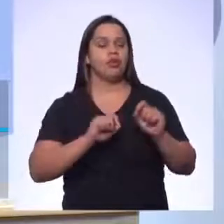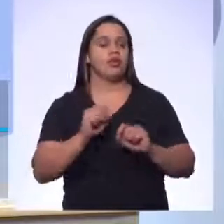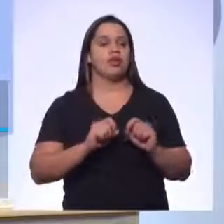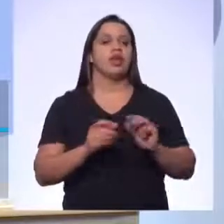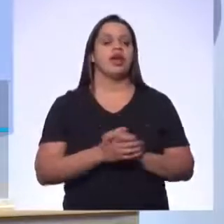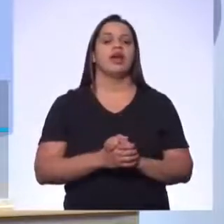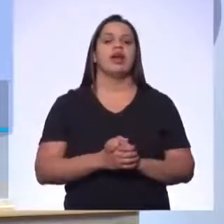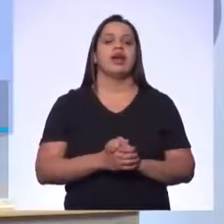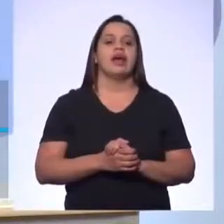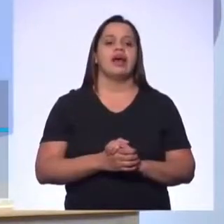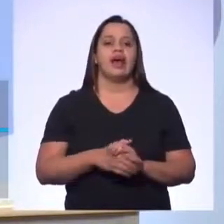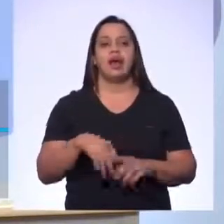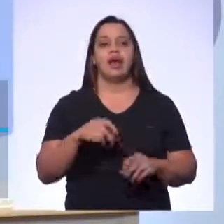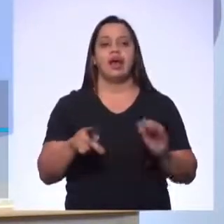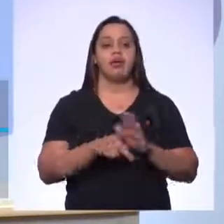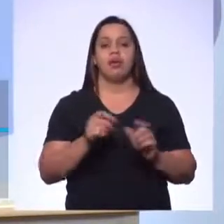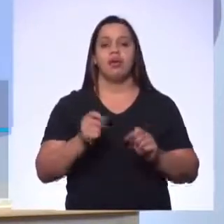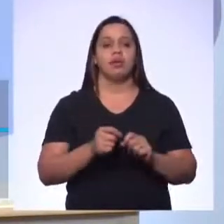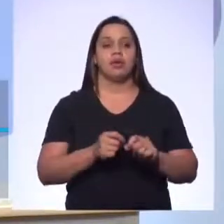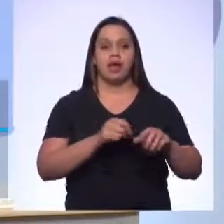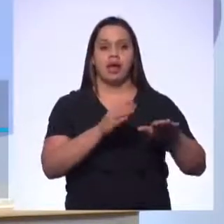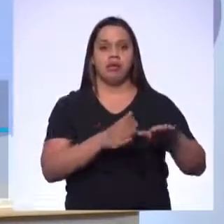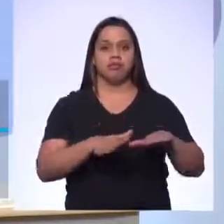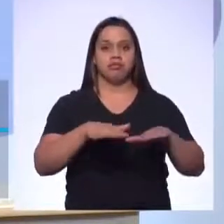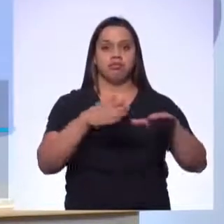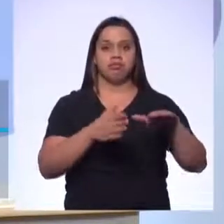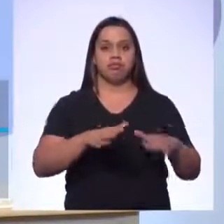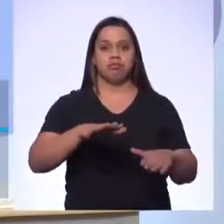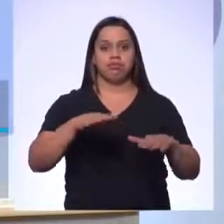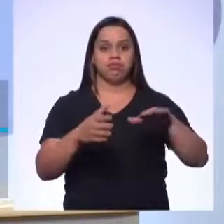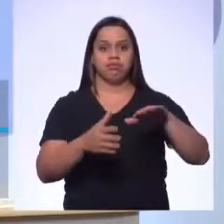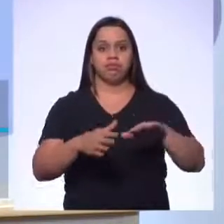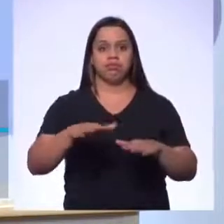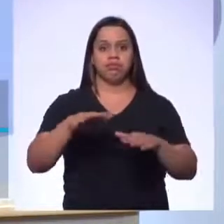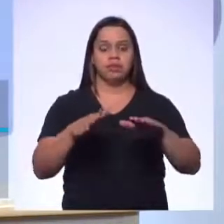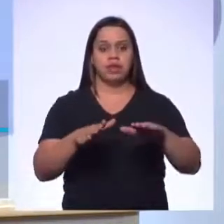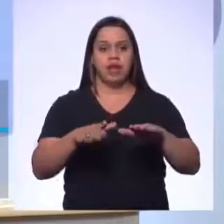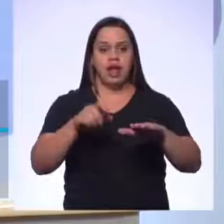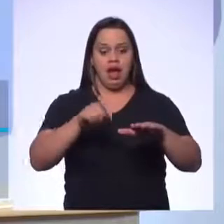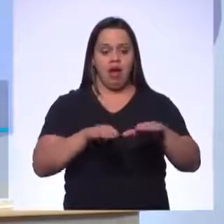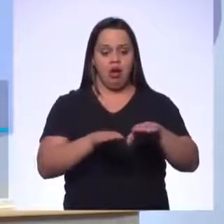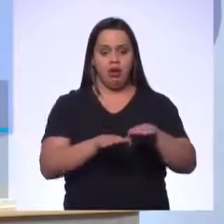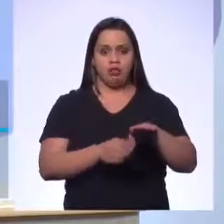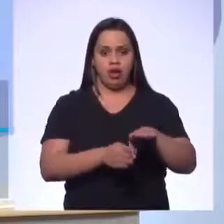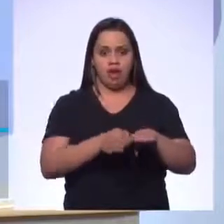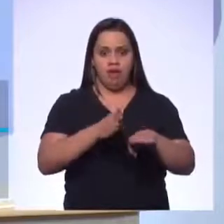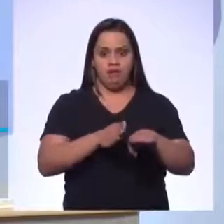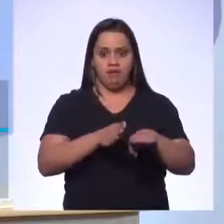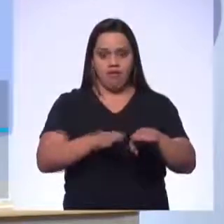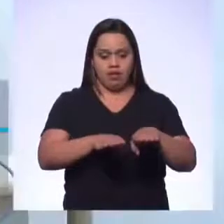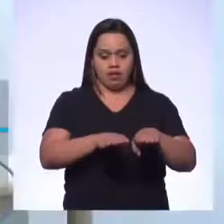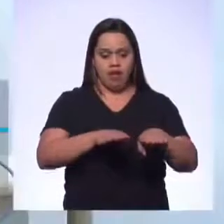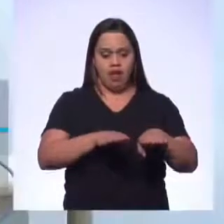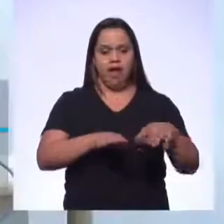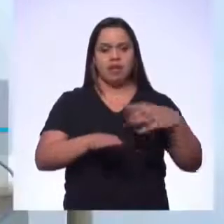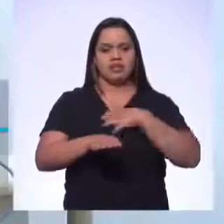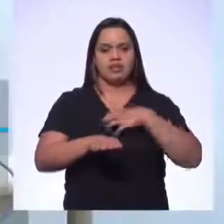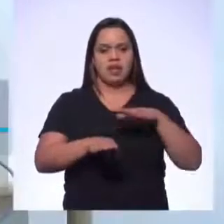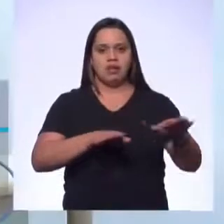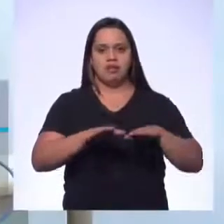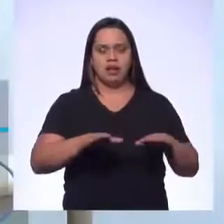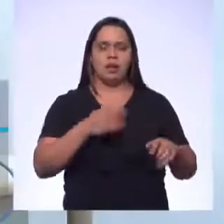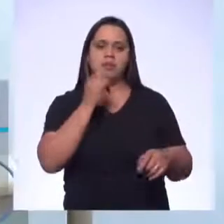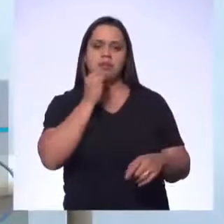O epicentro. Isso, exatamente. A onda vai viajando ali, e onde ela encontra a falha é onde a gente sente terremoto. Às vezes não acontece da gente